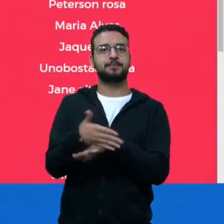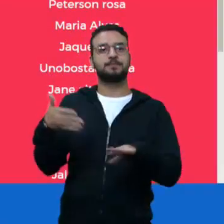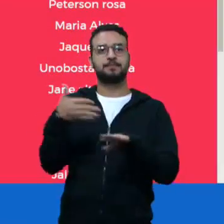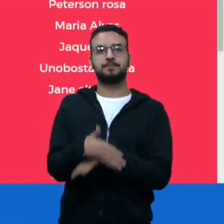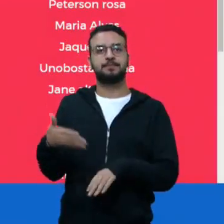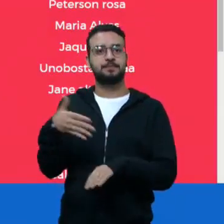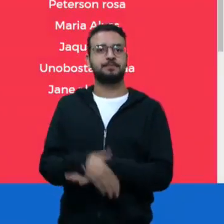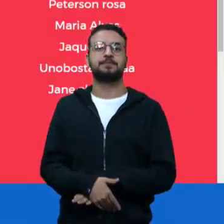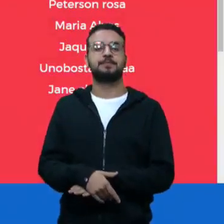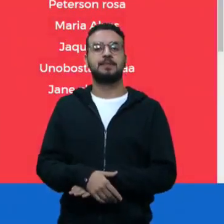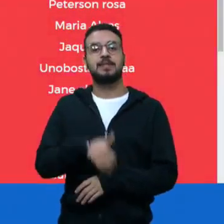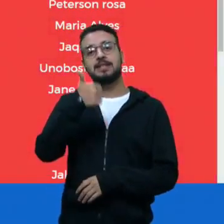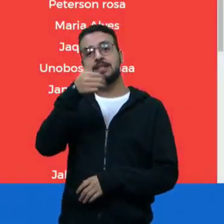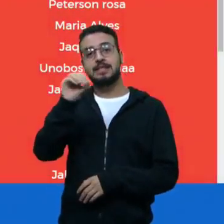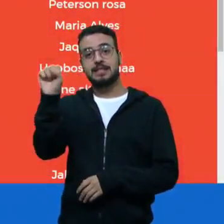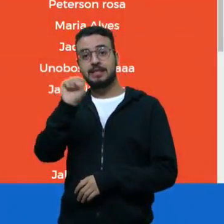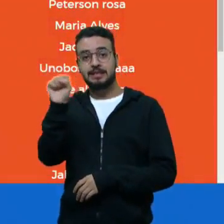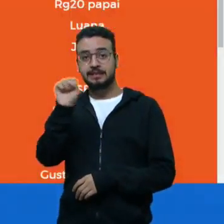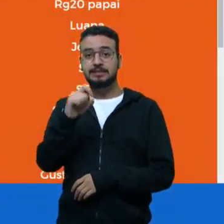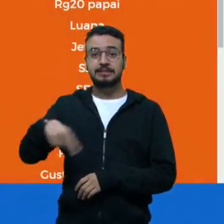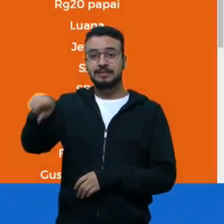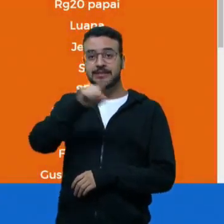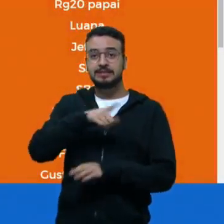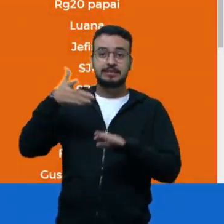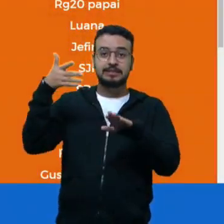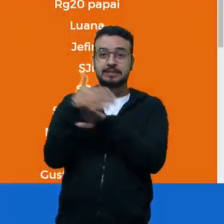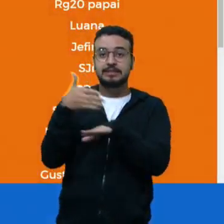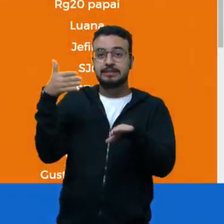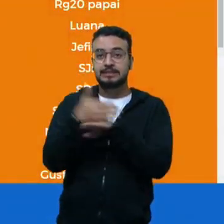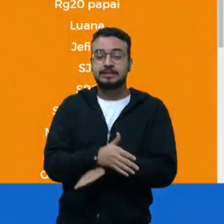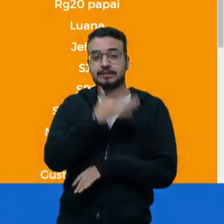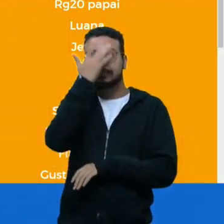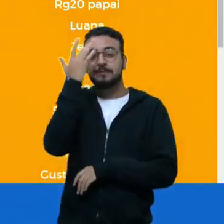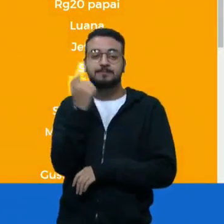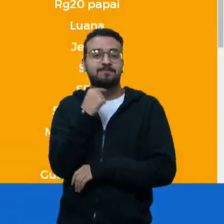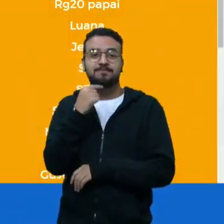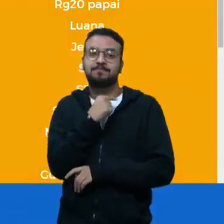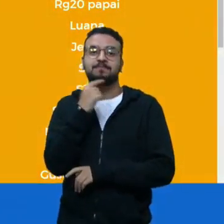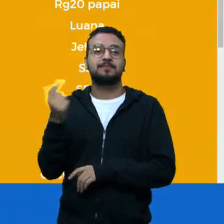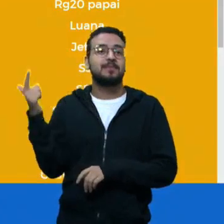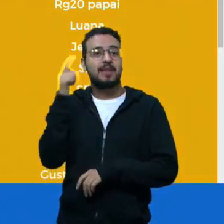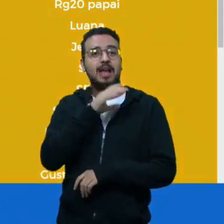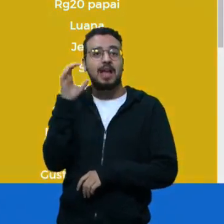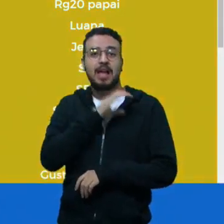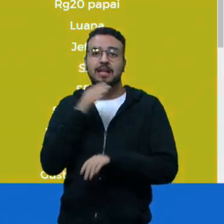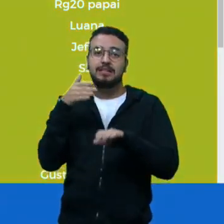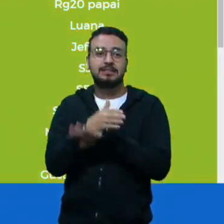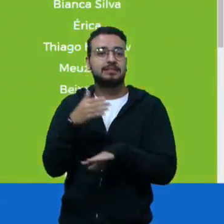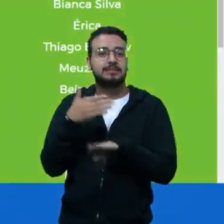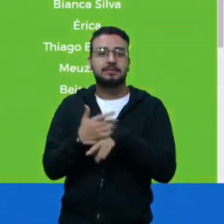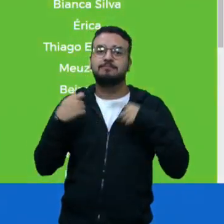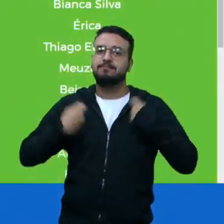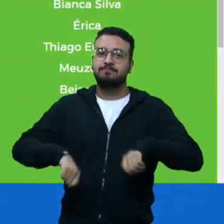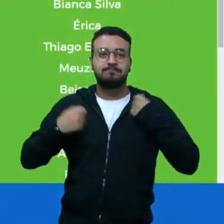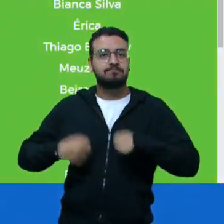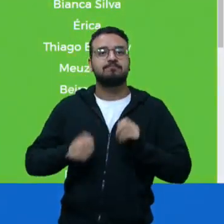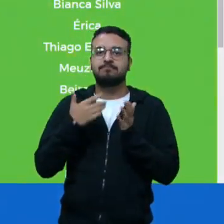pessoal. 10 segundos então para vocês entrarem aí. Quem não entrou, entrar rapidinho, porque a gente precisa iniciar.